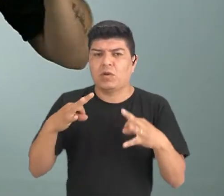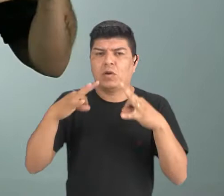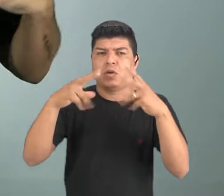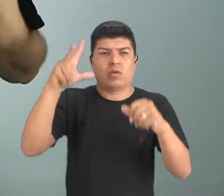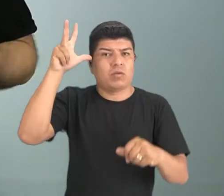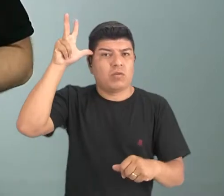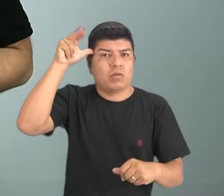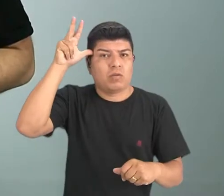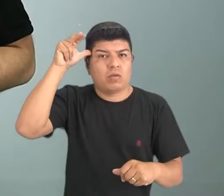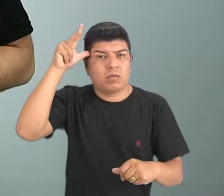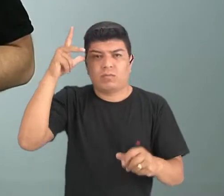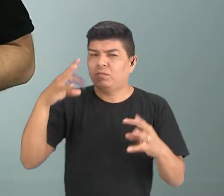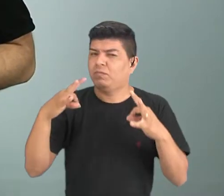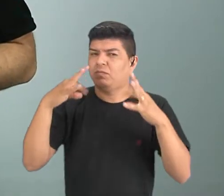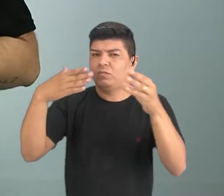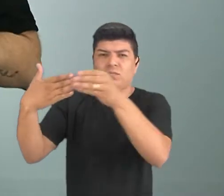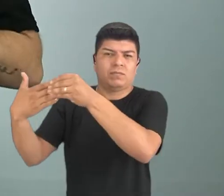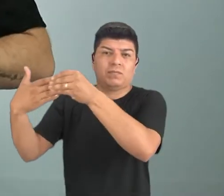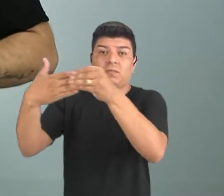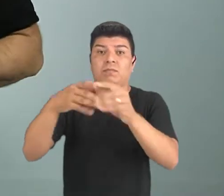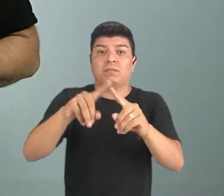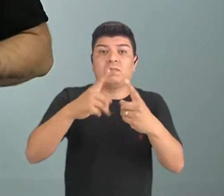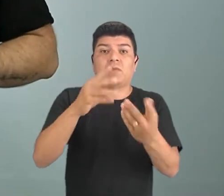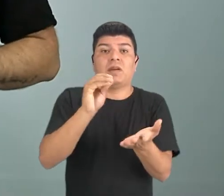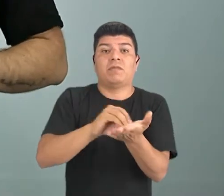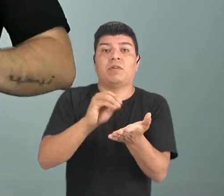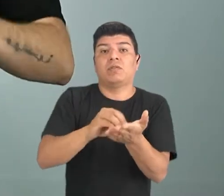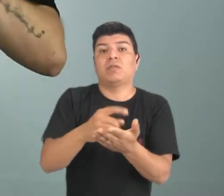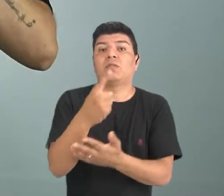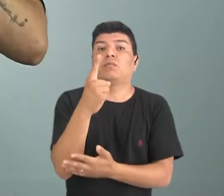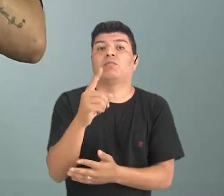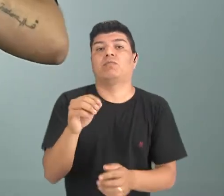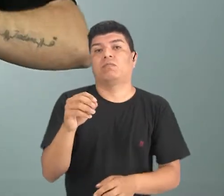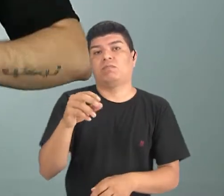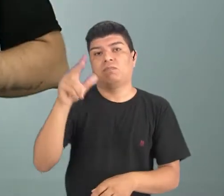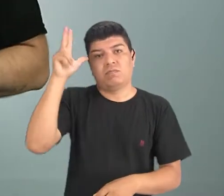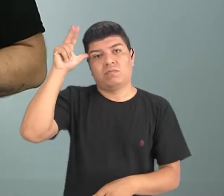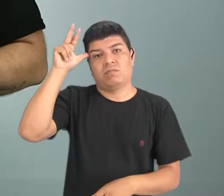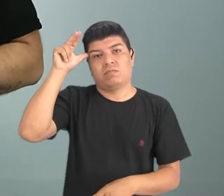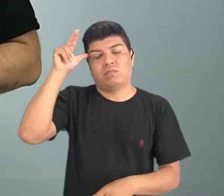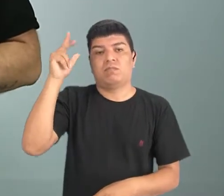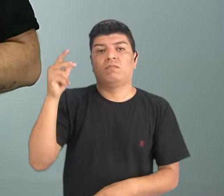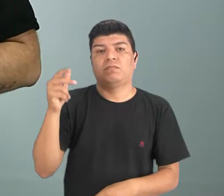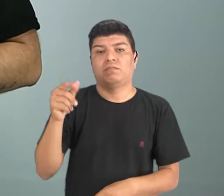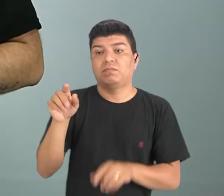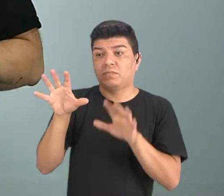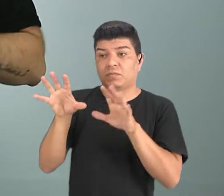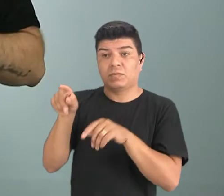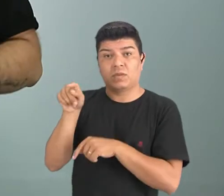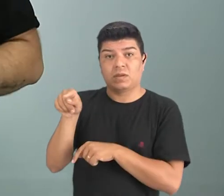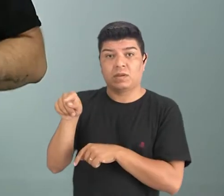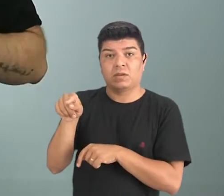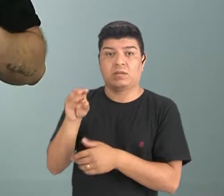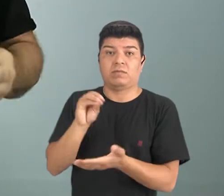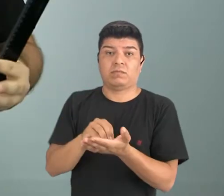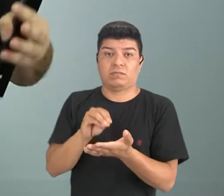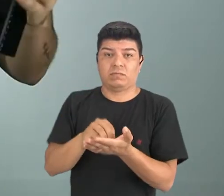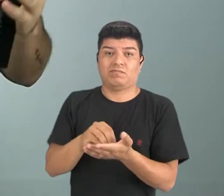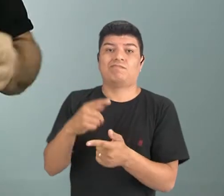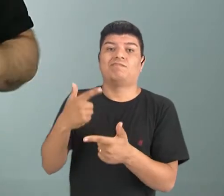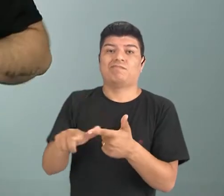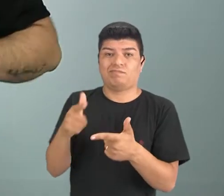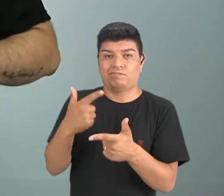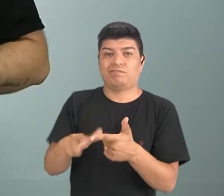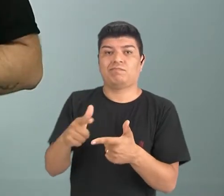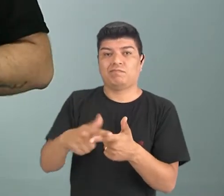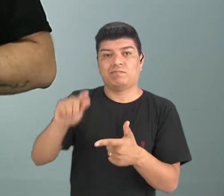trouxe e conseguiu trazer todos os cavalos, mas ficou faltando quem? Um. E aquele um que foi o problema,